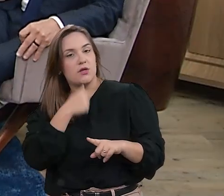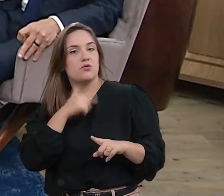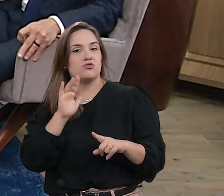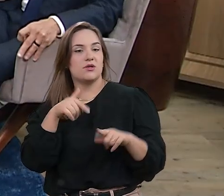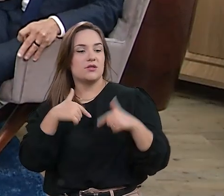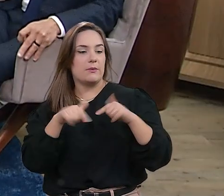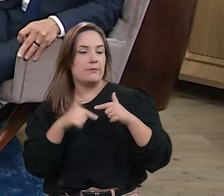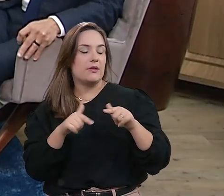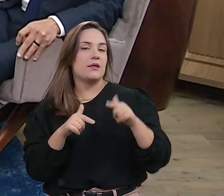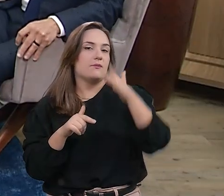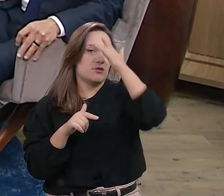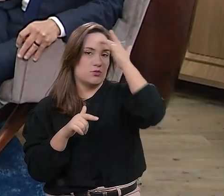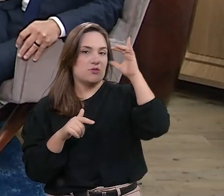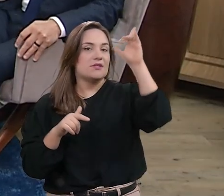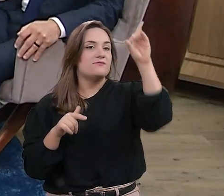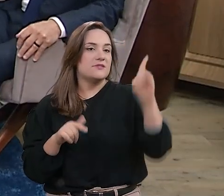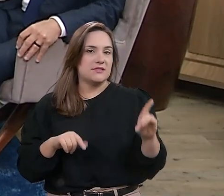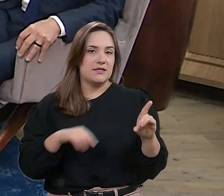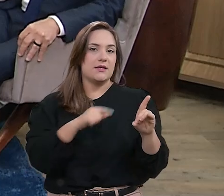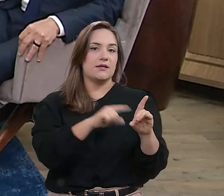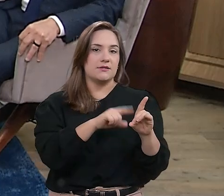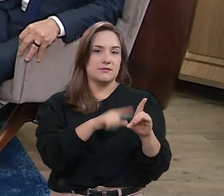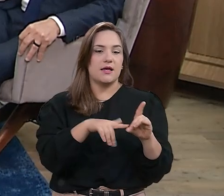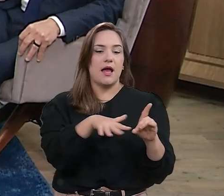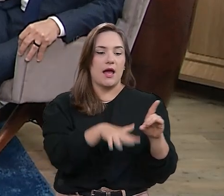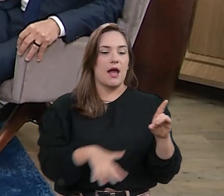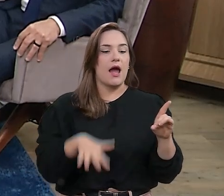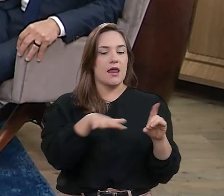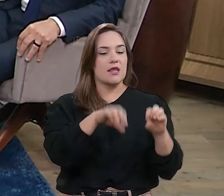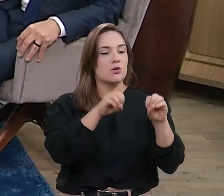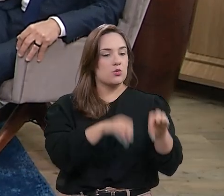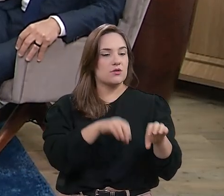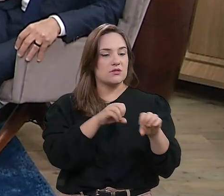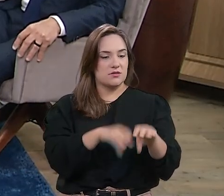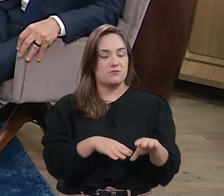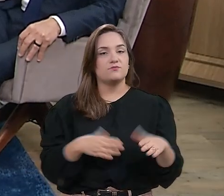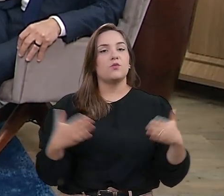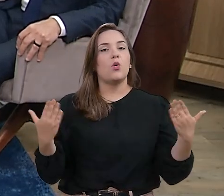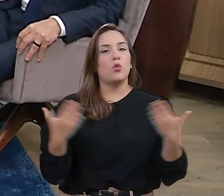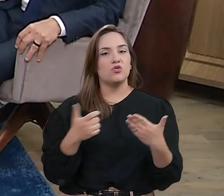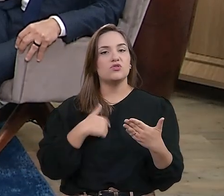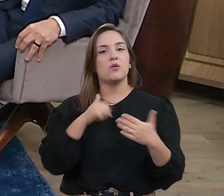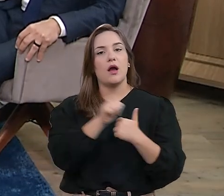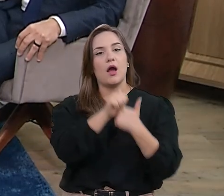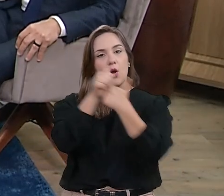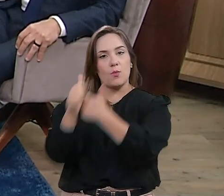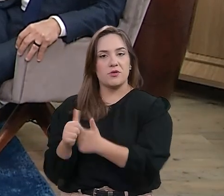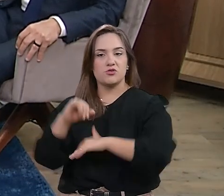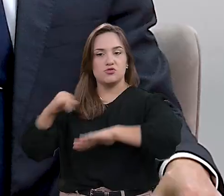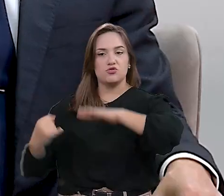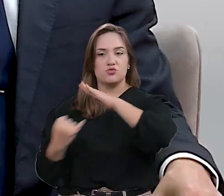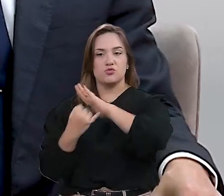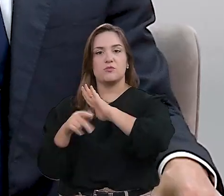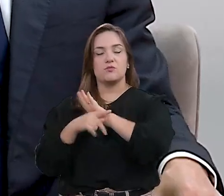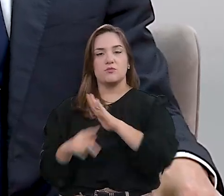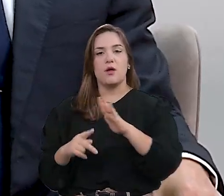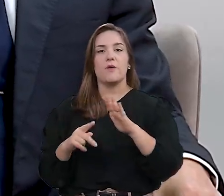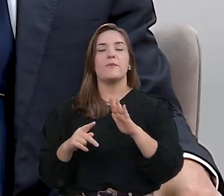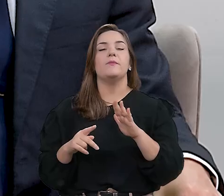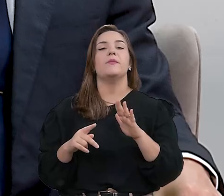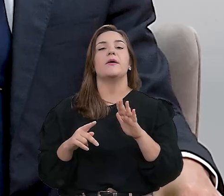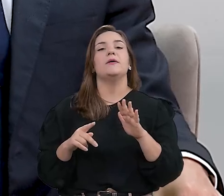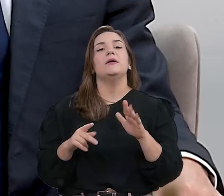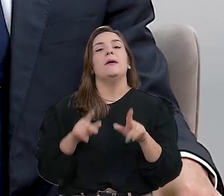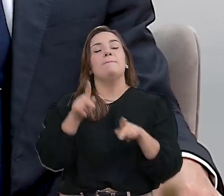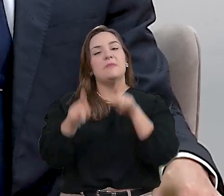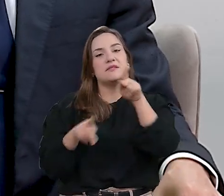com deficiência, na educação. Hoje eu acompanho muito o trabalho das entidades, da Pestalozzi, da